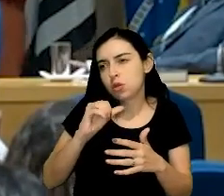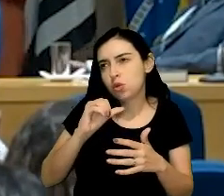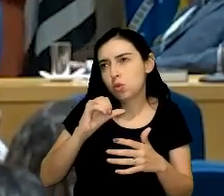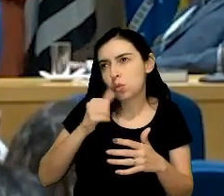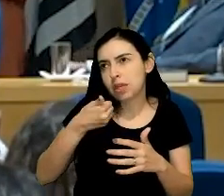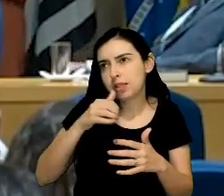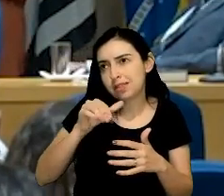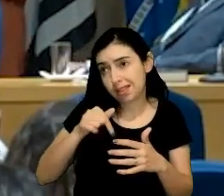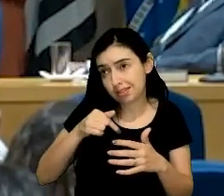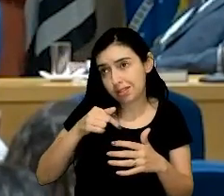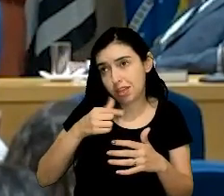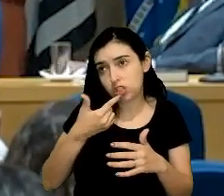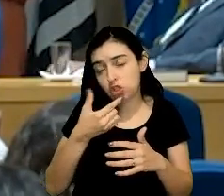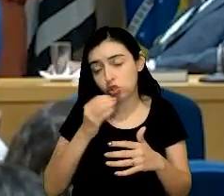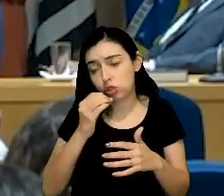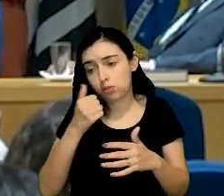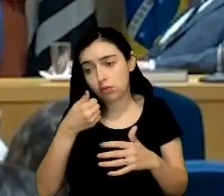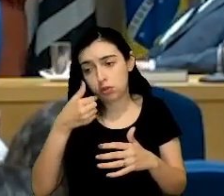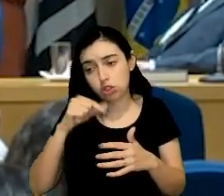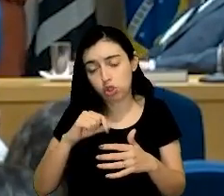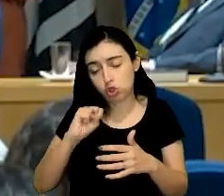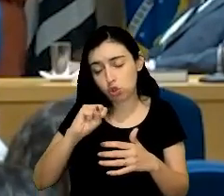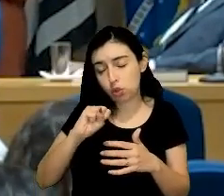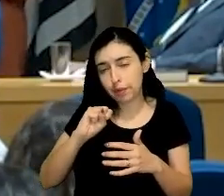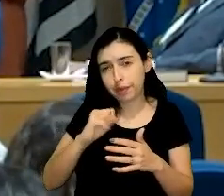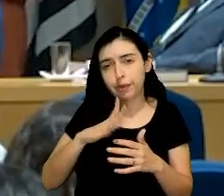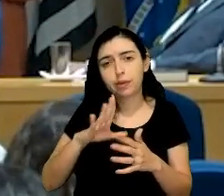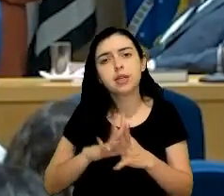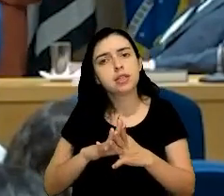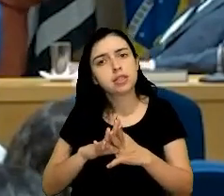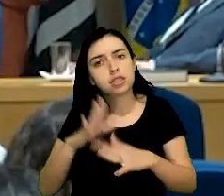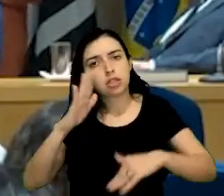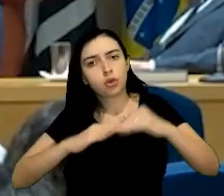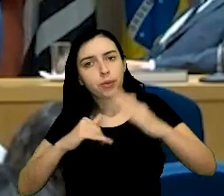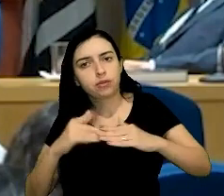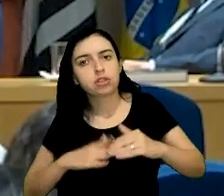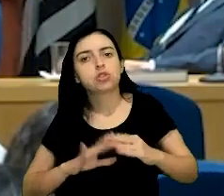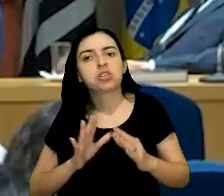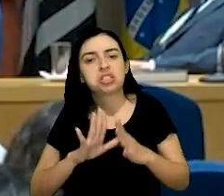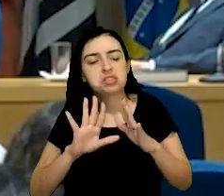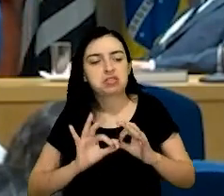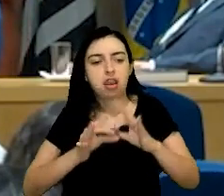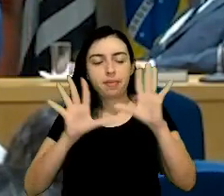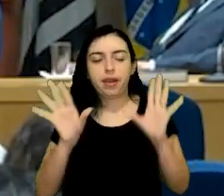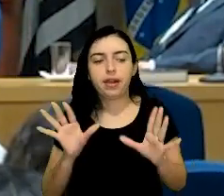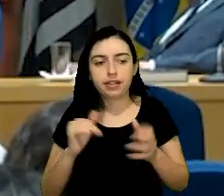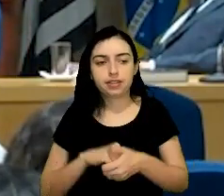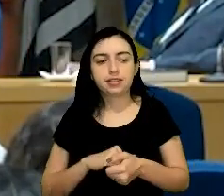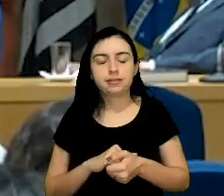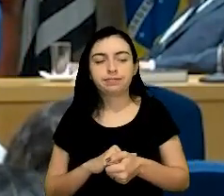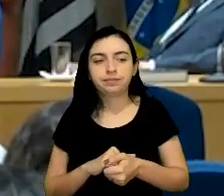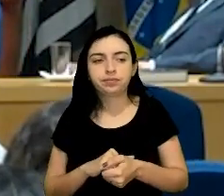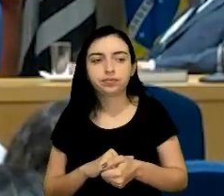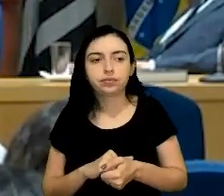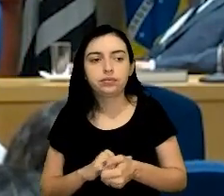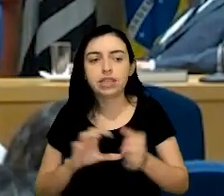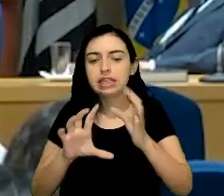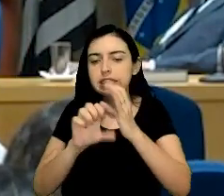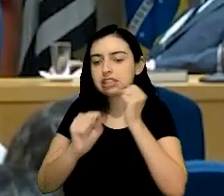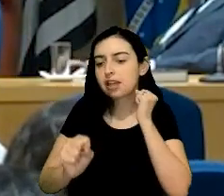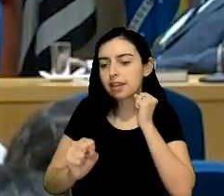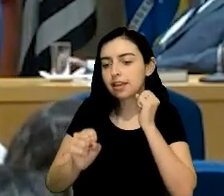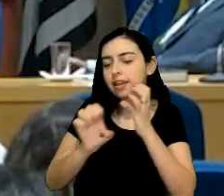aí também tem engenheiros, professores, né? E a última leva é essa que nós estamos assistindo agora,